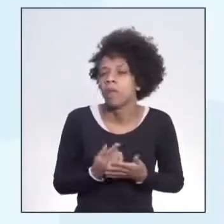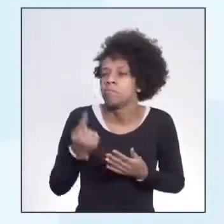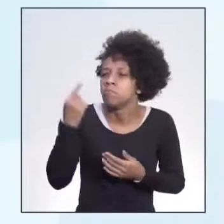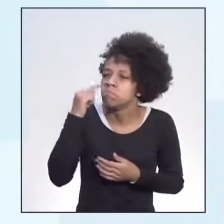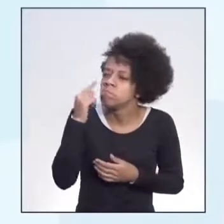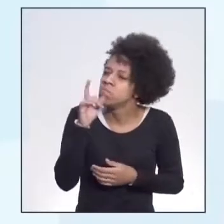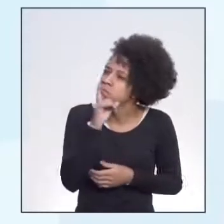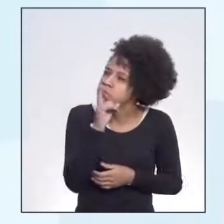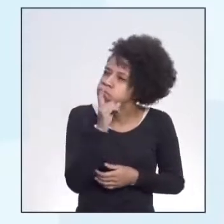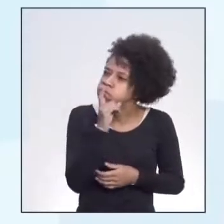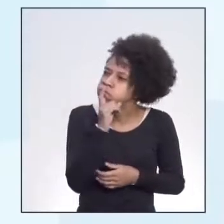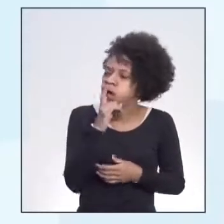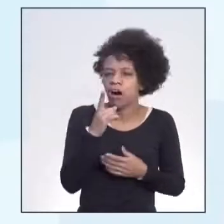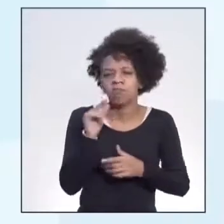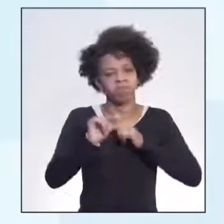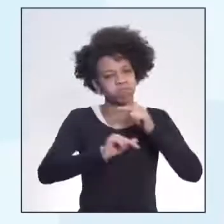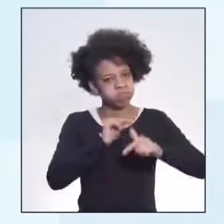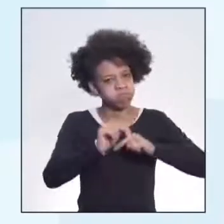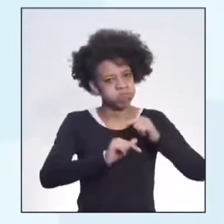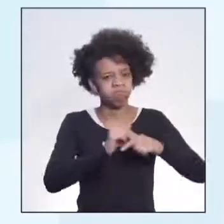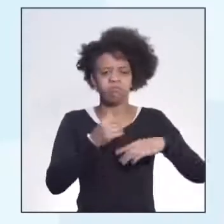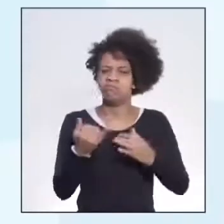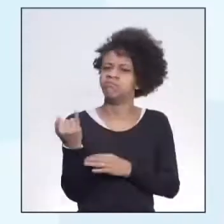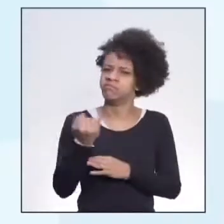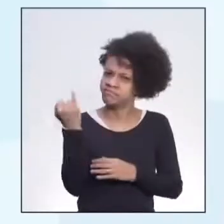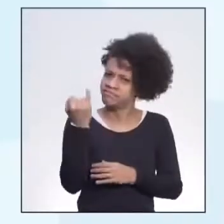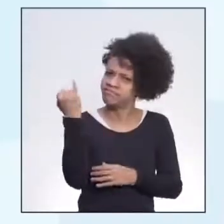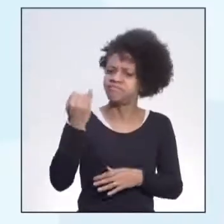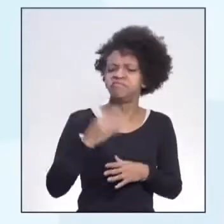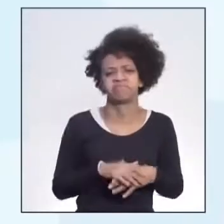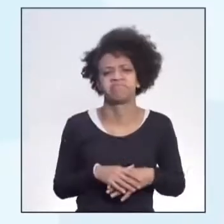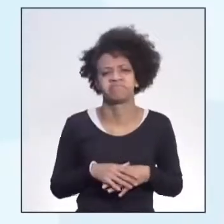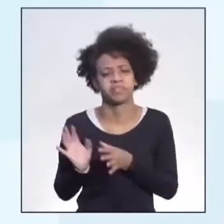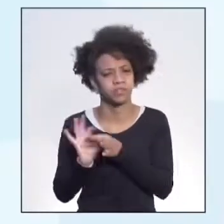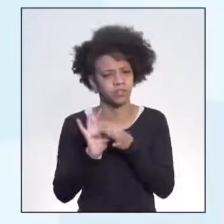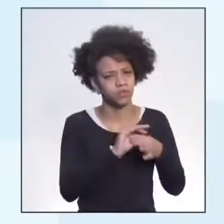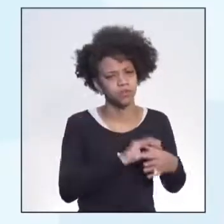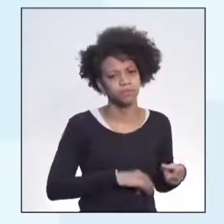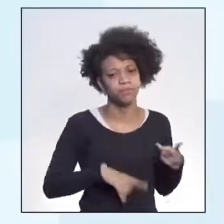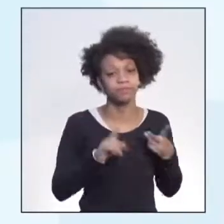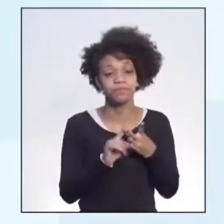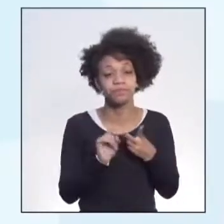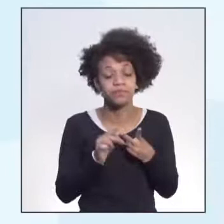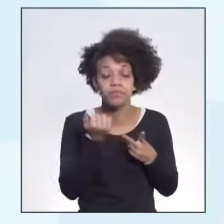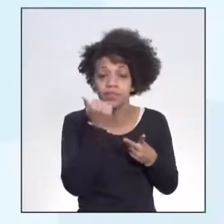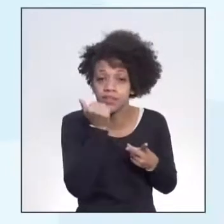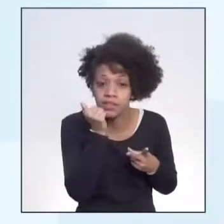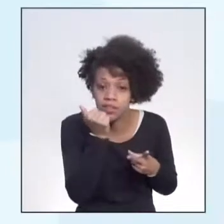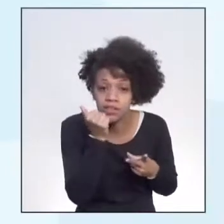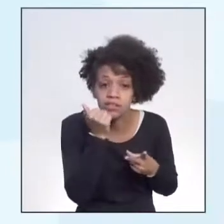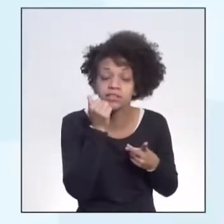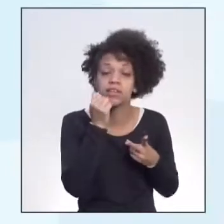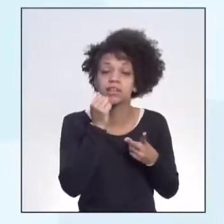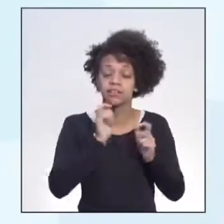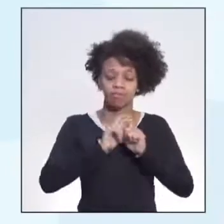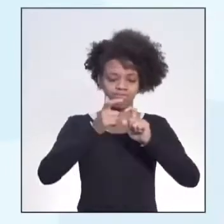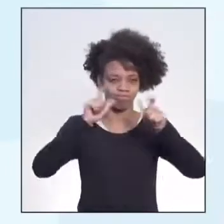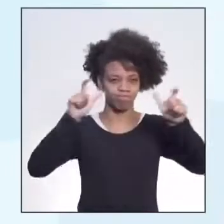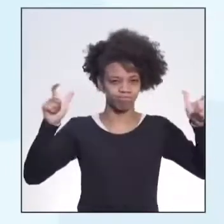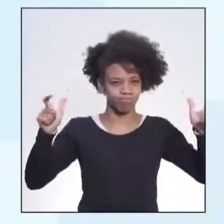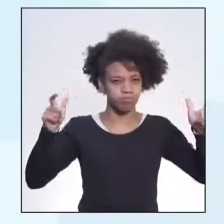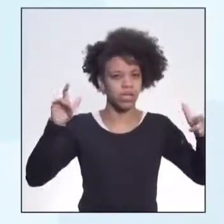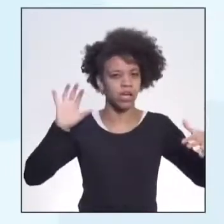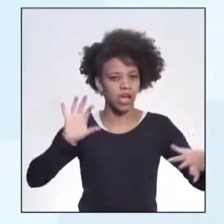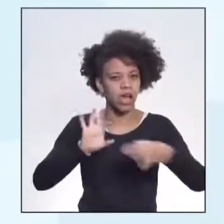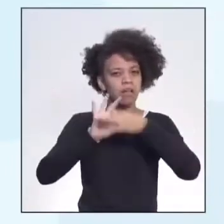pensando, né, a serviço do trabalho. Então, é muito importante a gente associar isso. A questão da ciência, né, que está amplamente